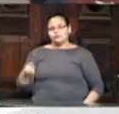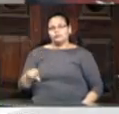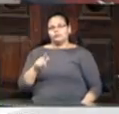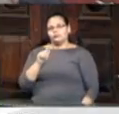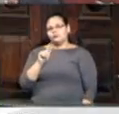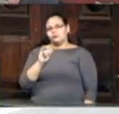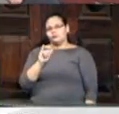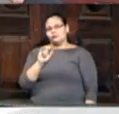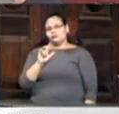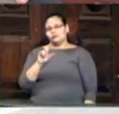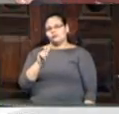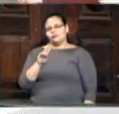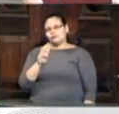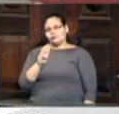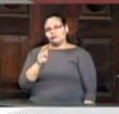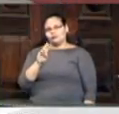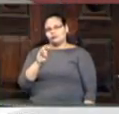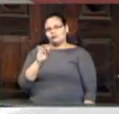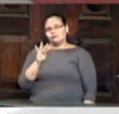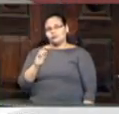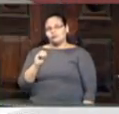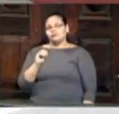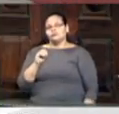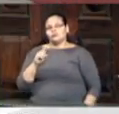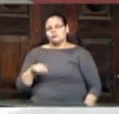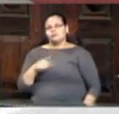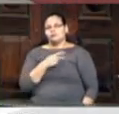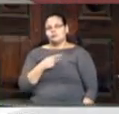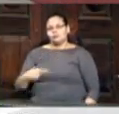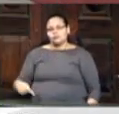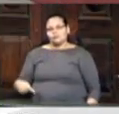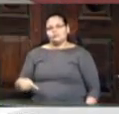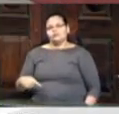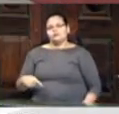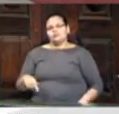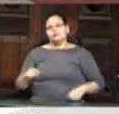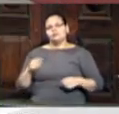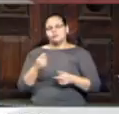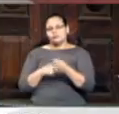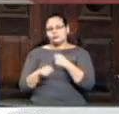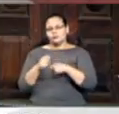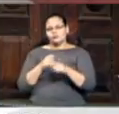Gilberto Ramos, que é presidente da Câmara de Comércio Brasil-Rússia.